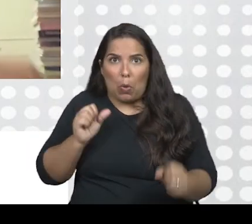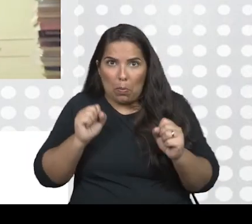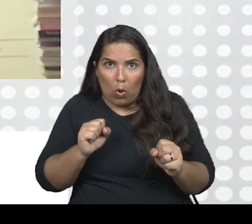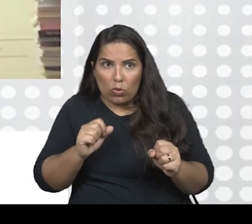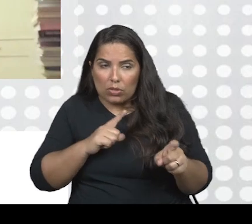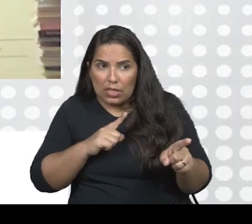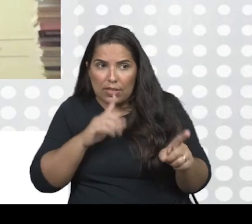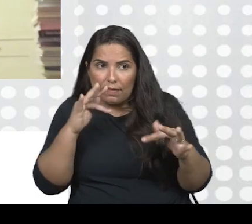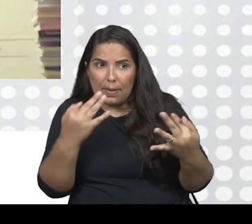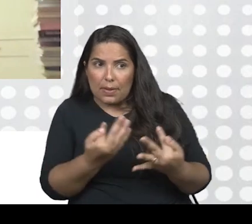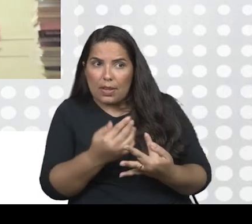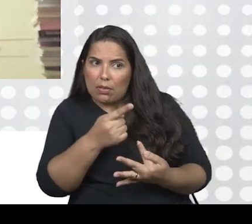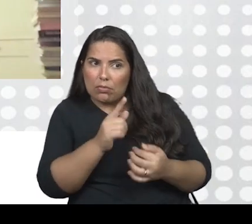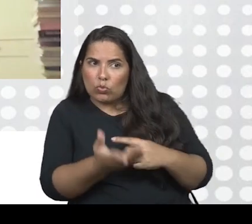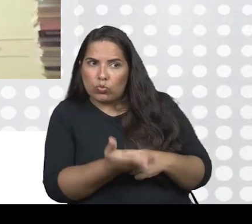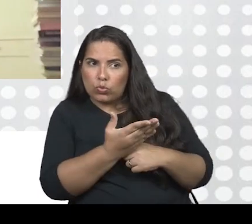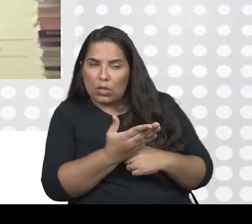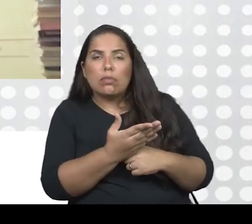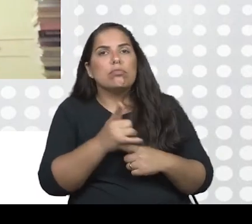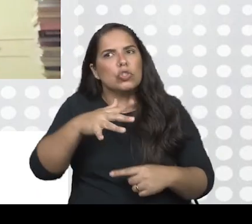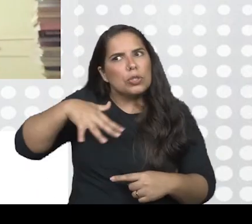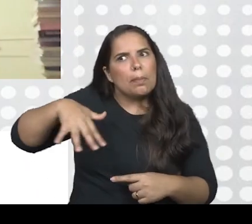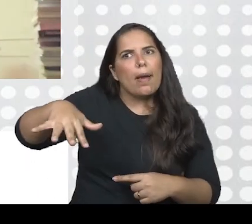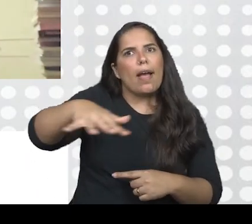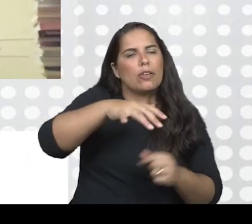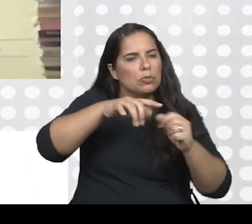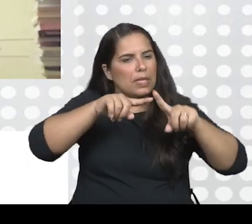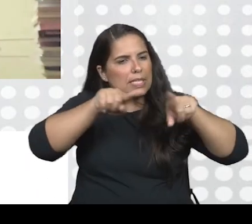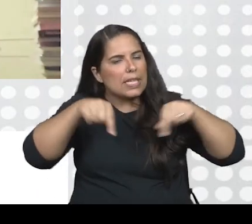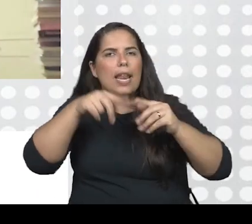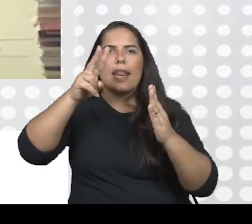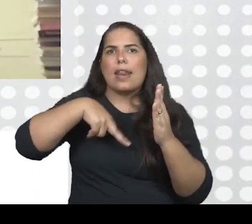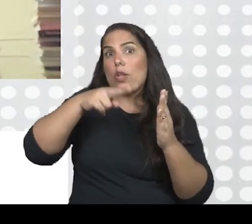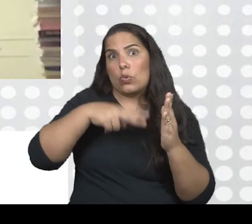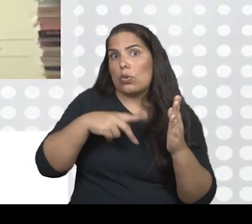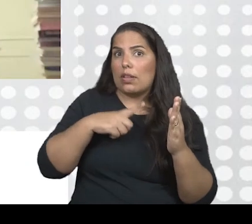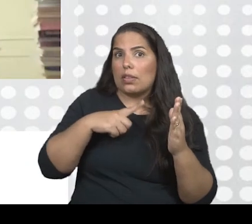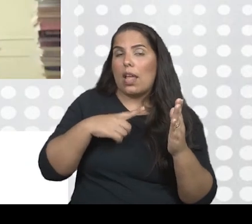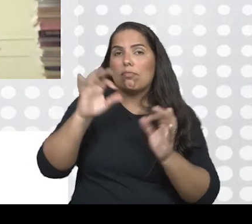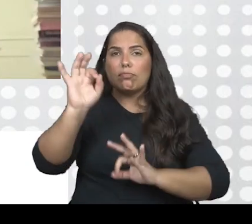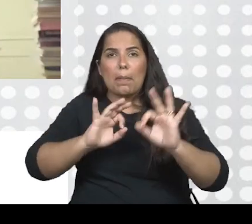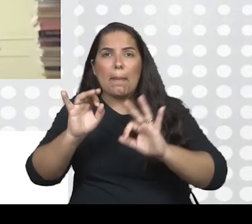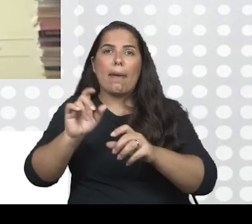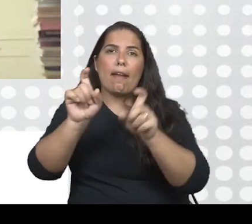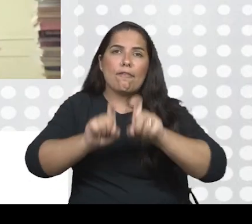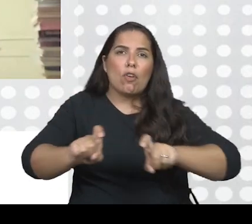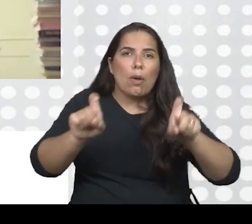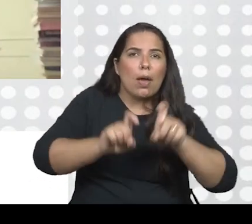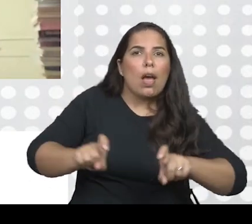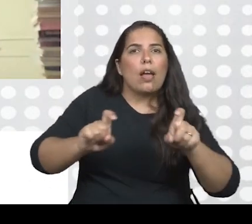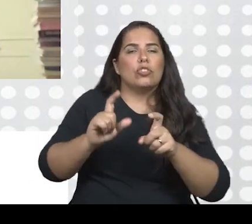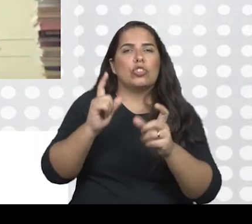posso contar com essa família? Eu tenho espaços como sala de leitura, como laboratório de informática,